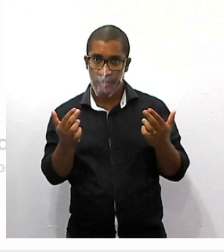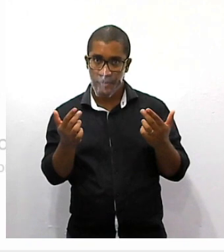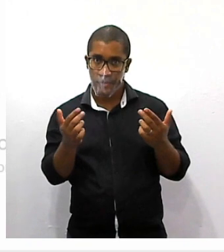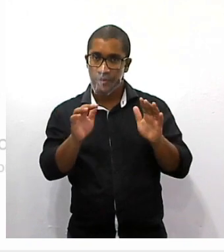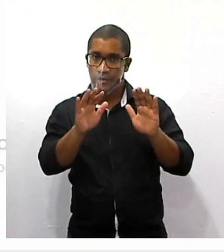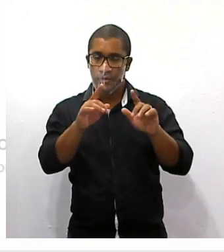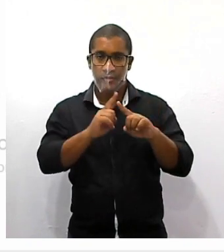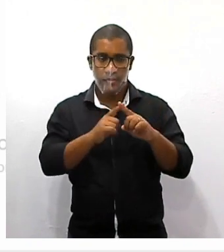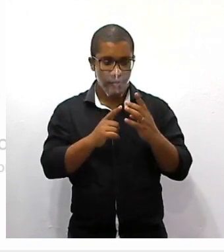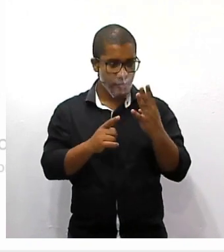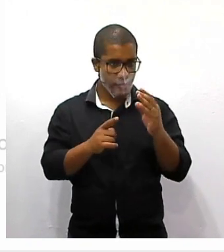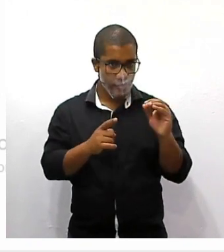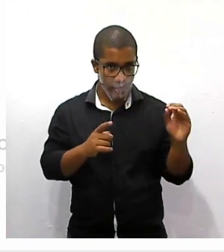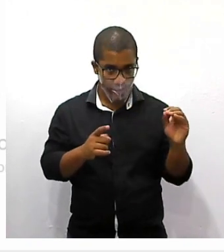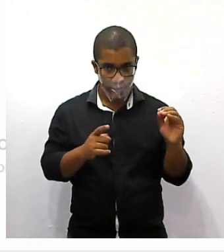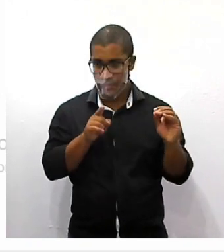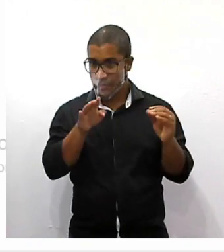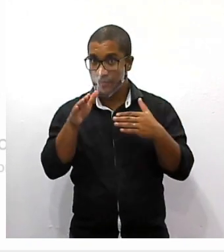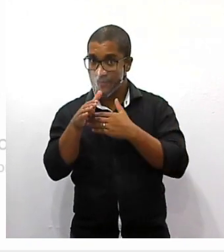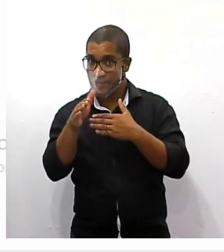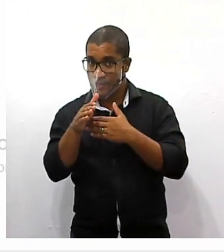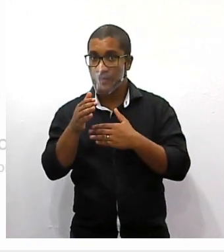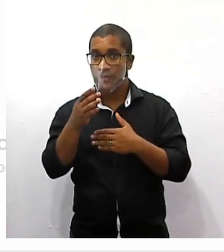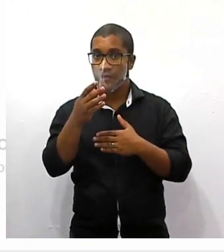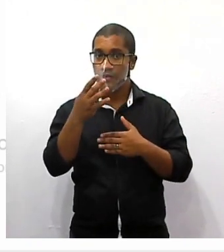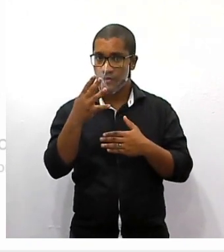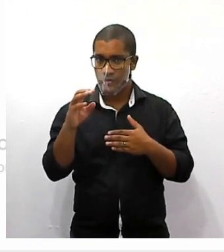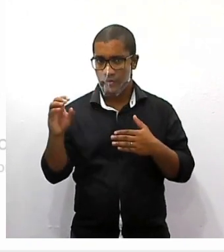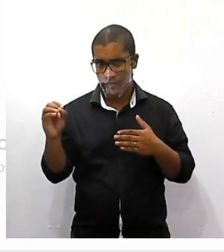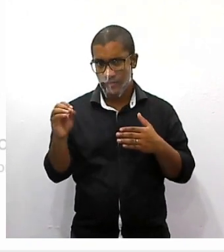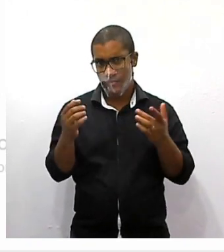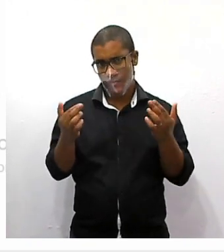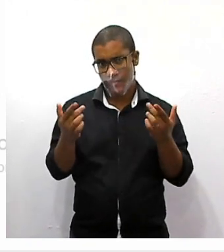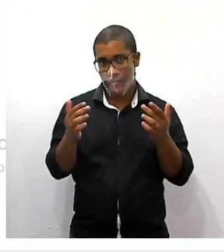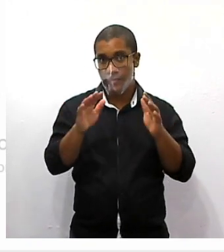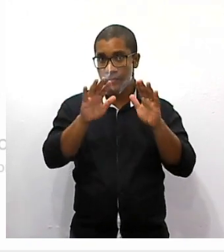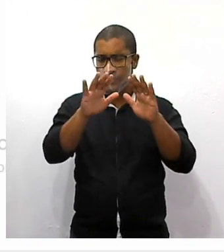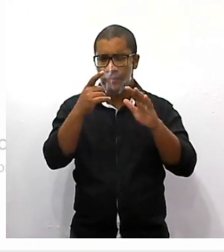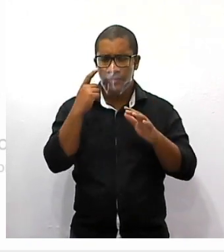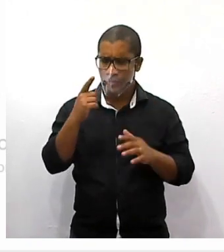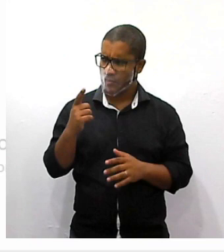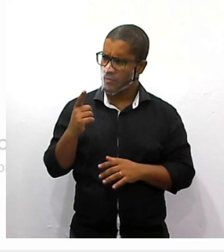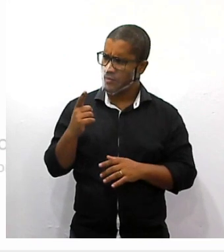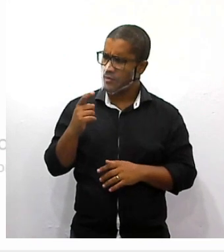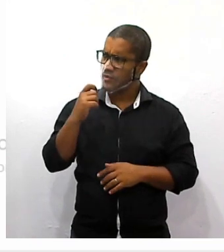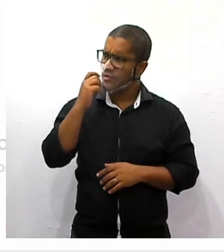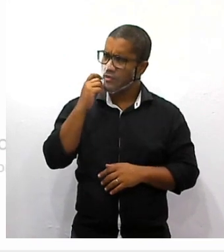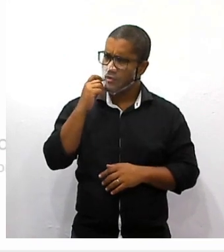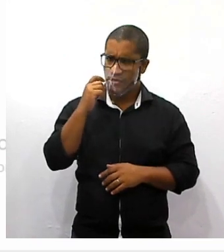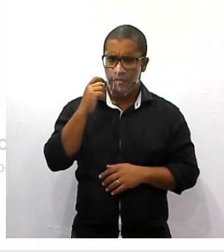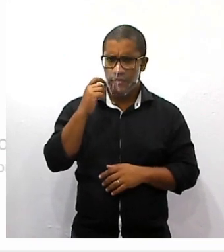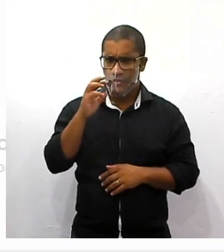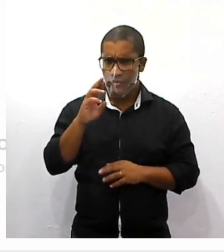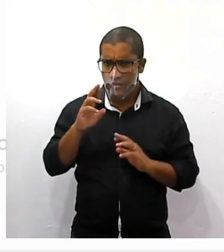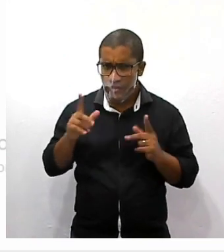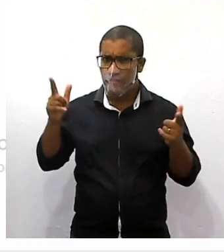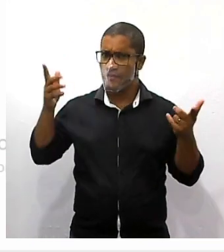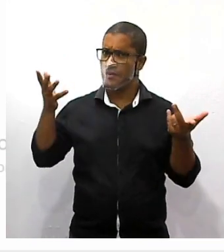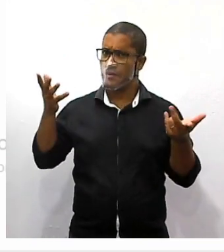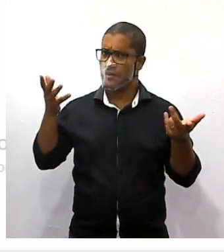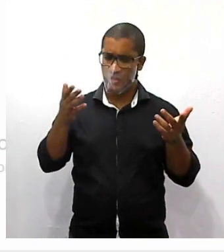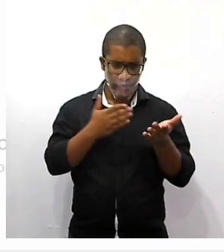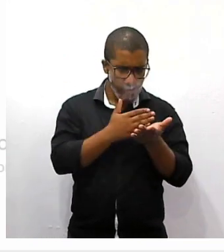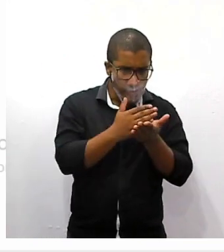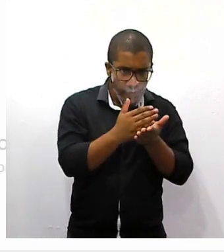de 400 para o início e o valor de 400 para o fim. Mas aí você percebe que não foi igual, ou seja, no início você tinha 400,